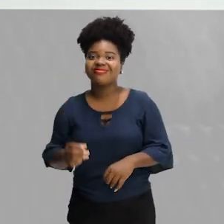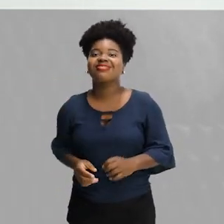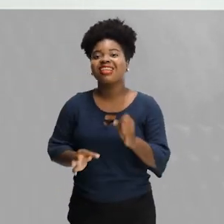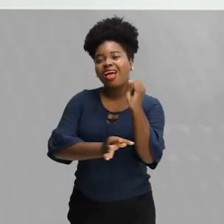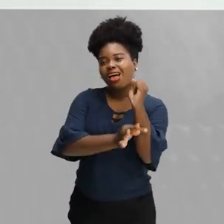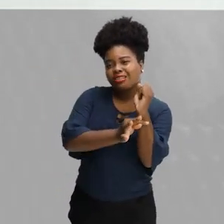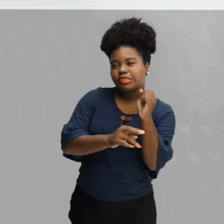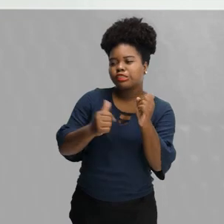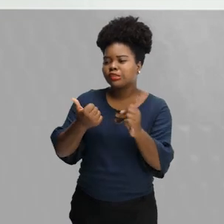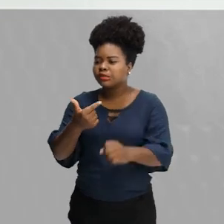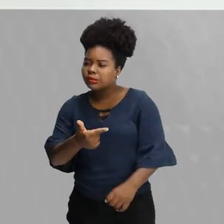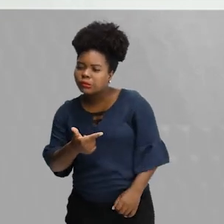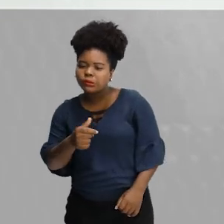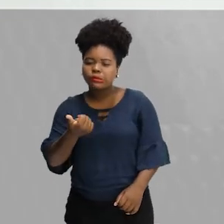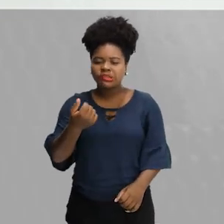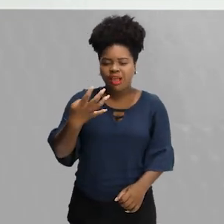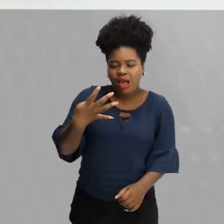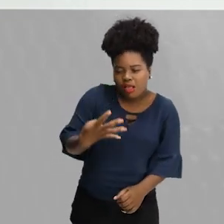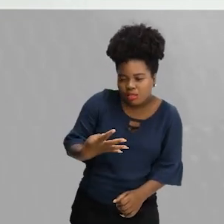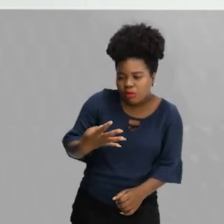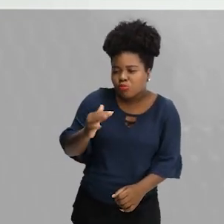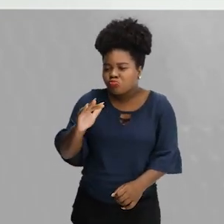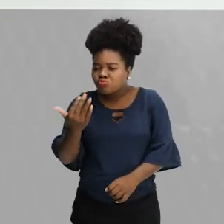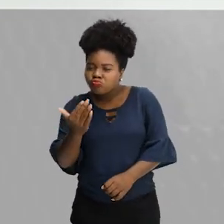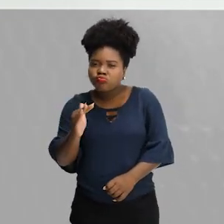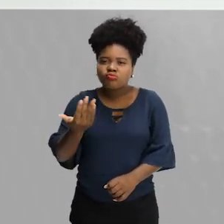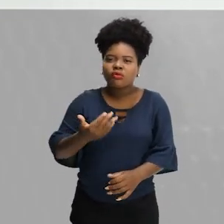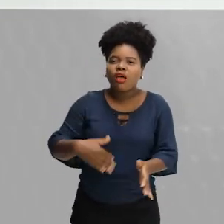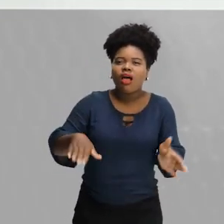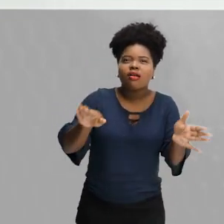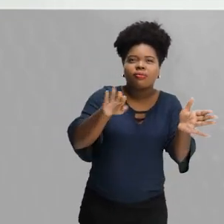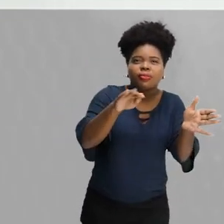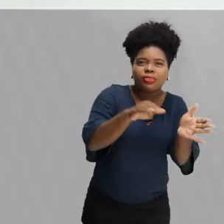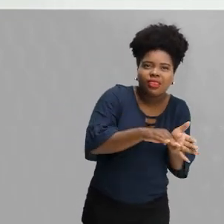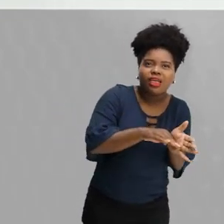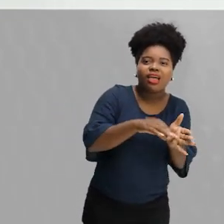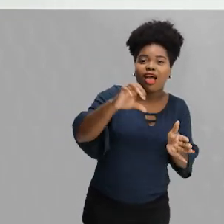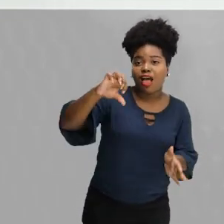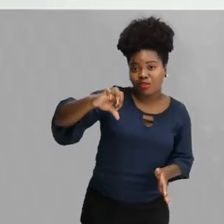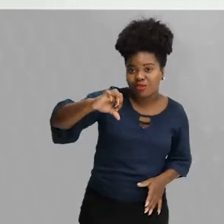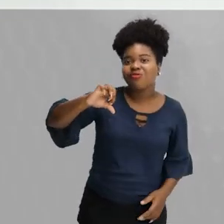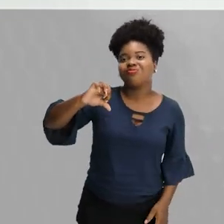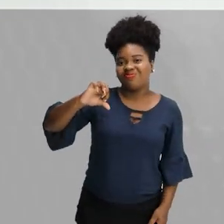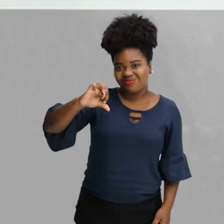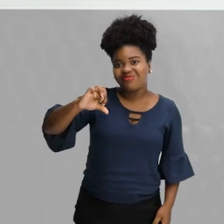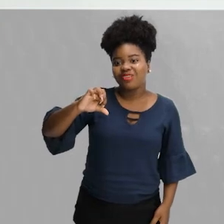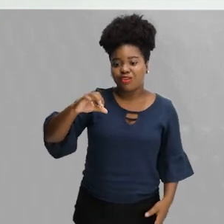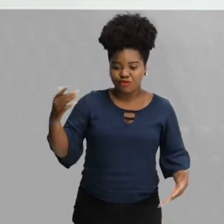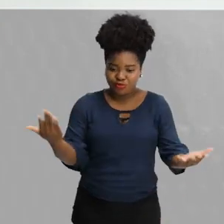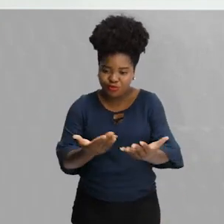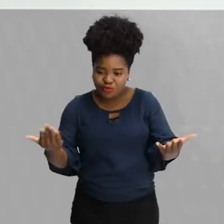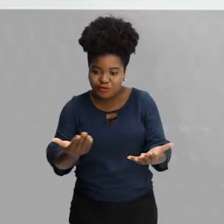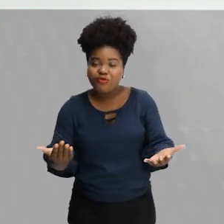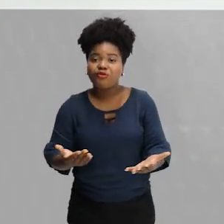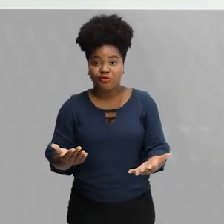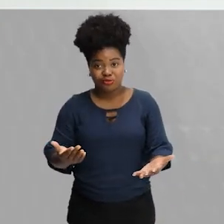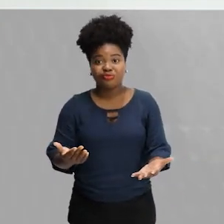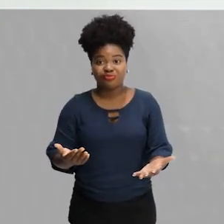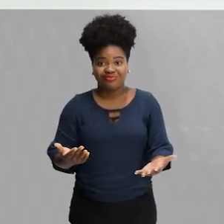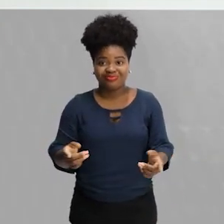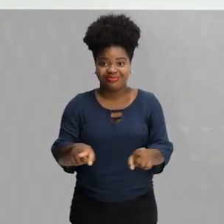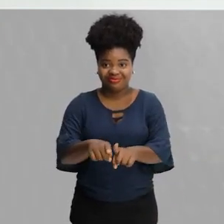em torno de 12, 14, ou pode chegar até a 9 graus, como chegou hoje, no dia dessa